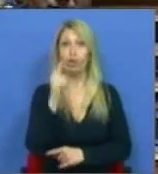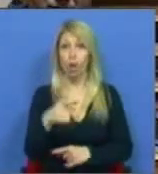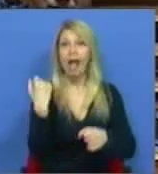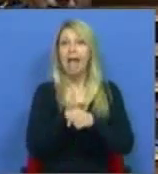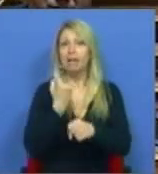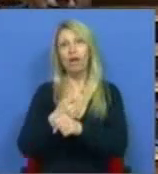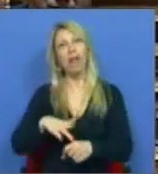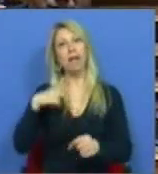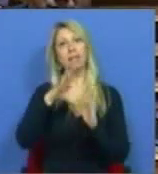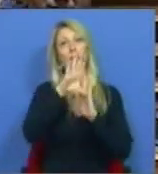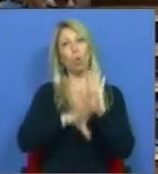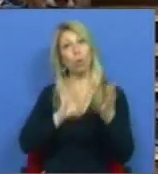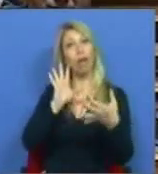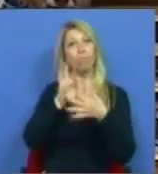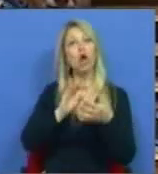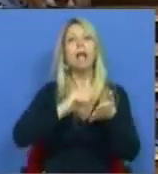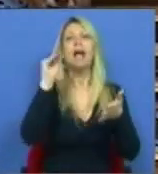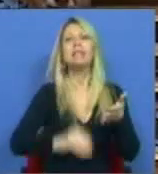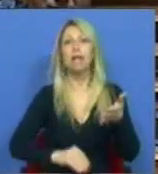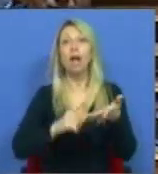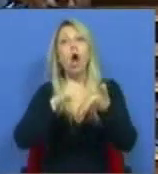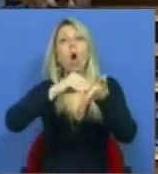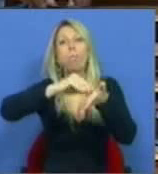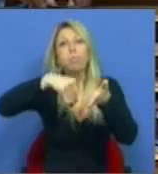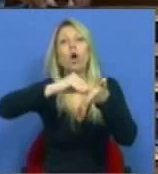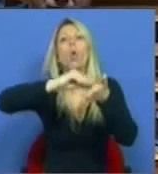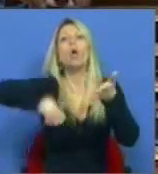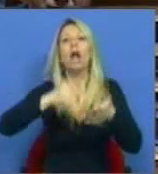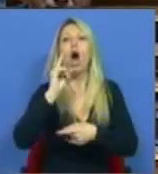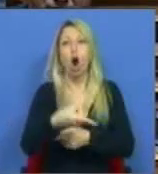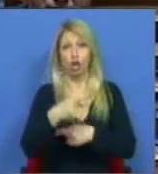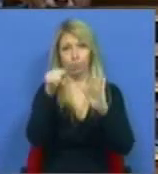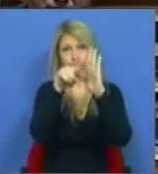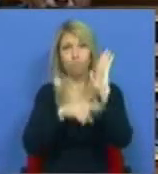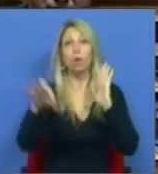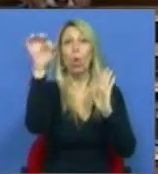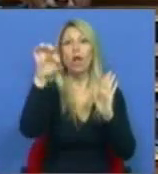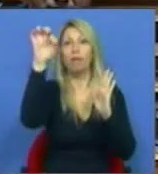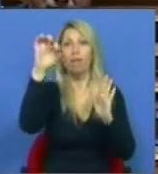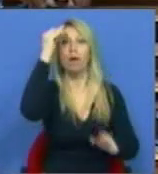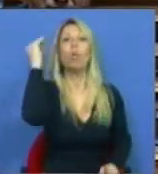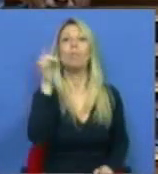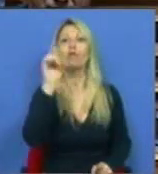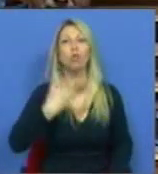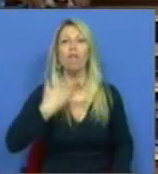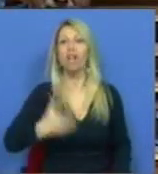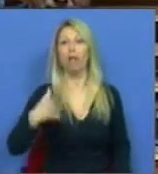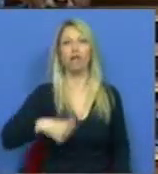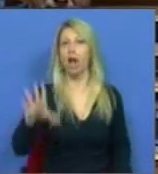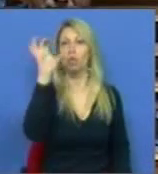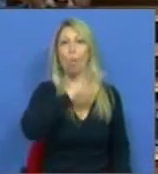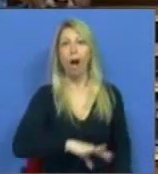enriquecimento curricular, assina o seguinte contrato. Cláusula 8ª. O professor não tem direito a